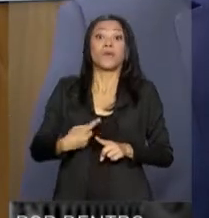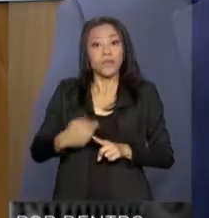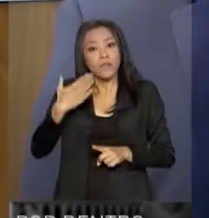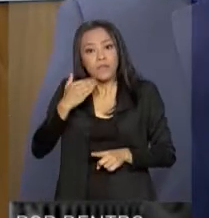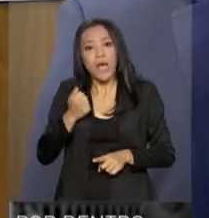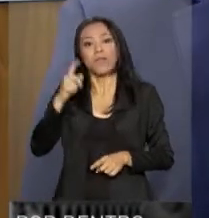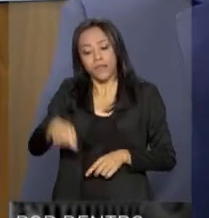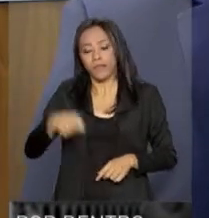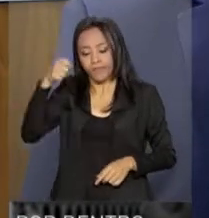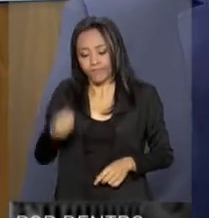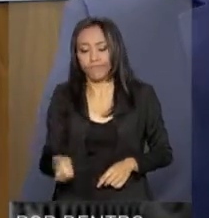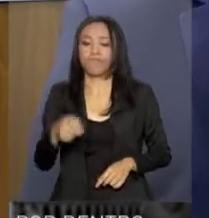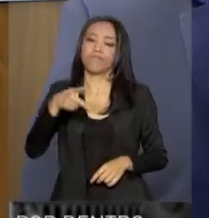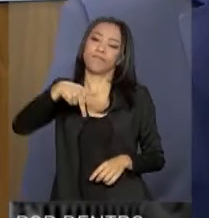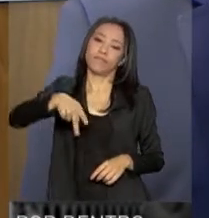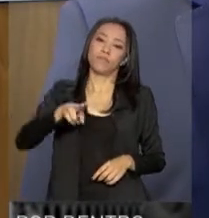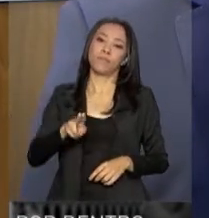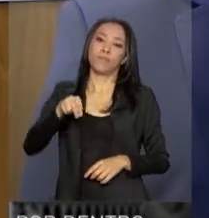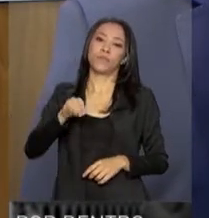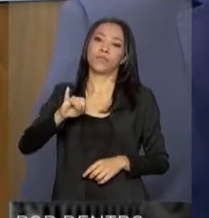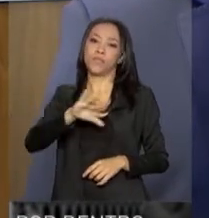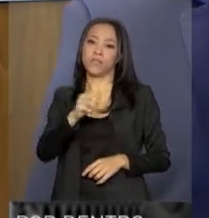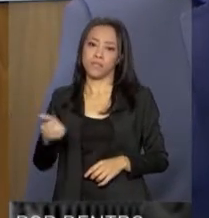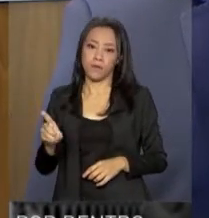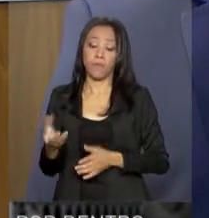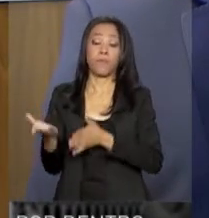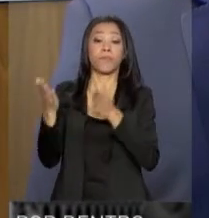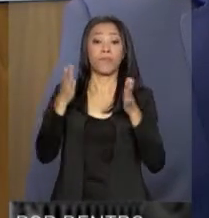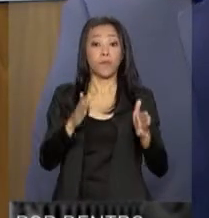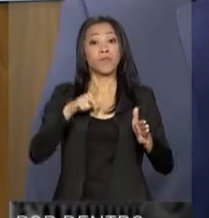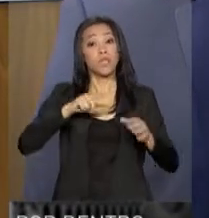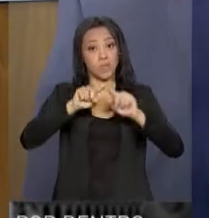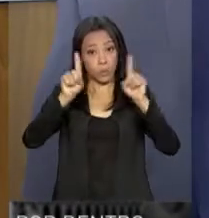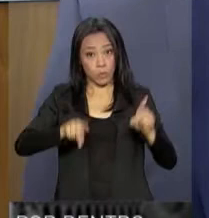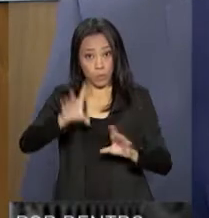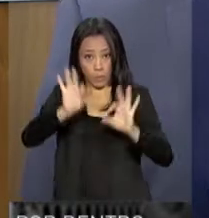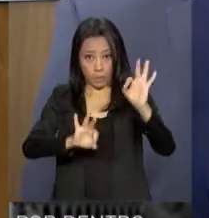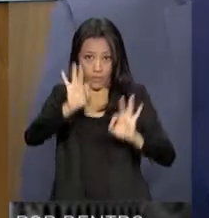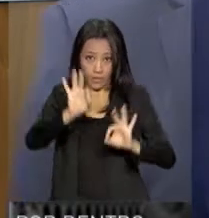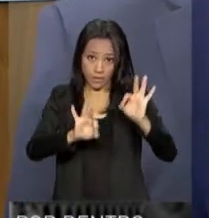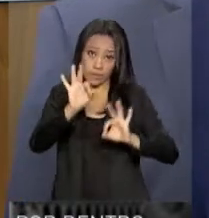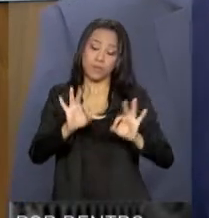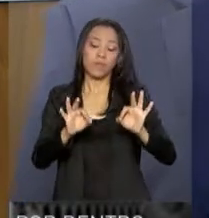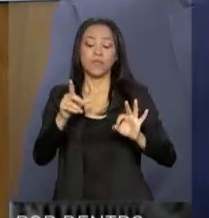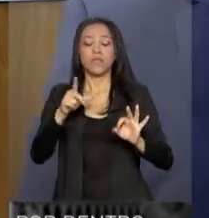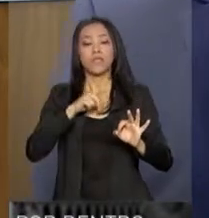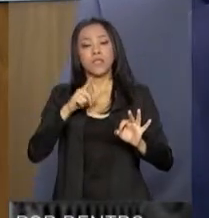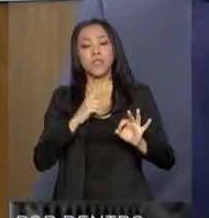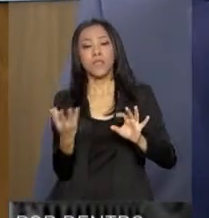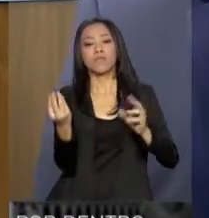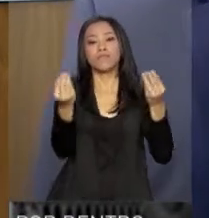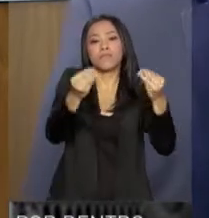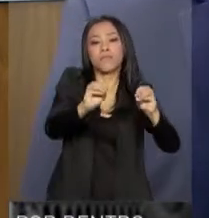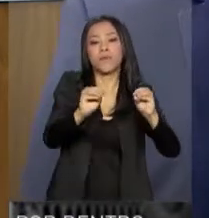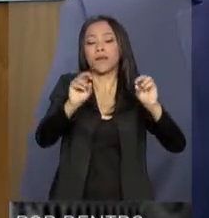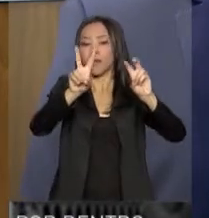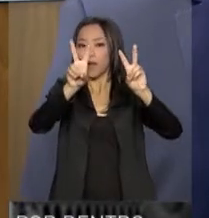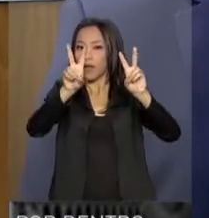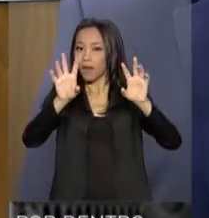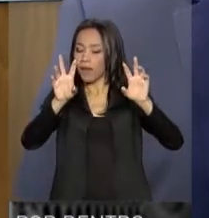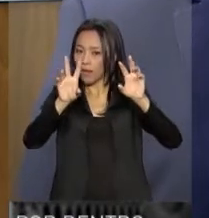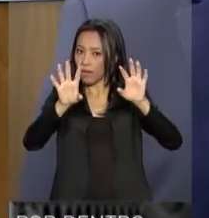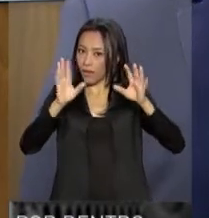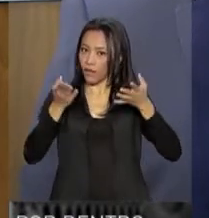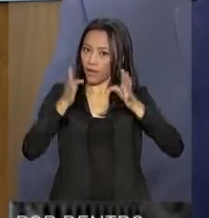hoje é uma outra medida importante dentro desse plano porque incorpora aspectos at dentro desses